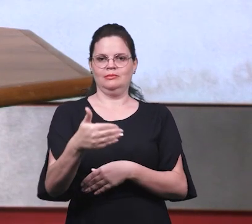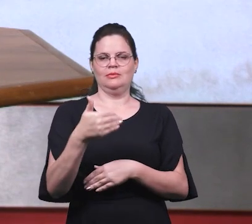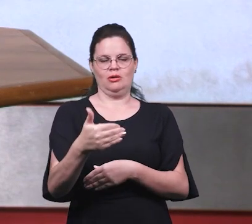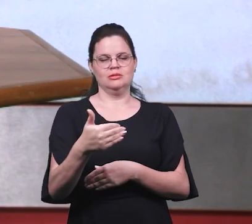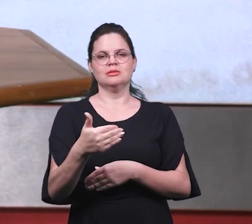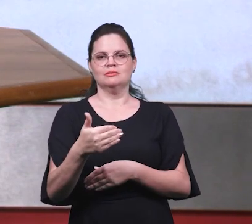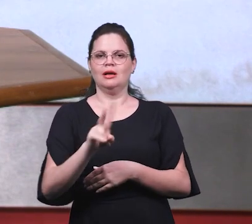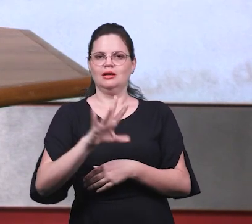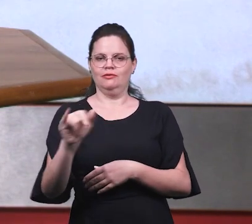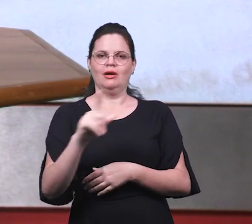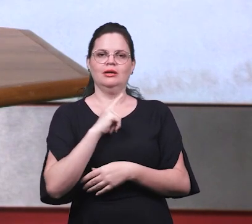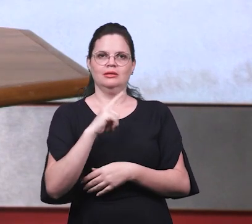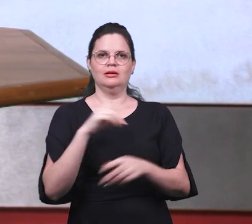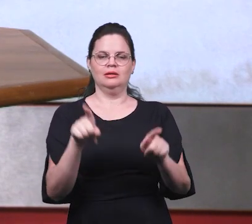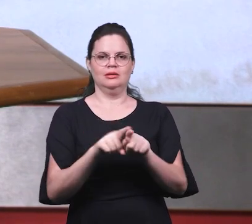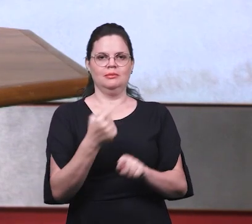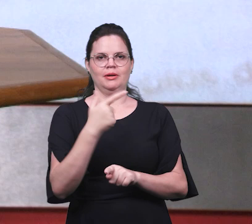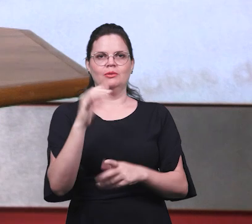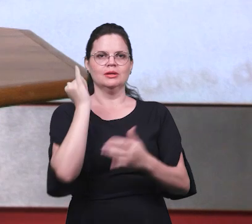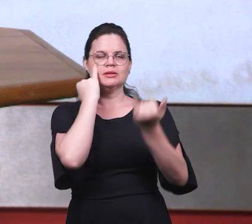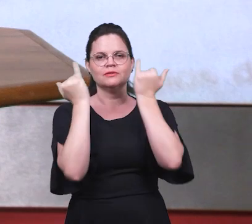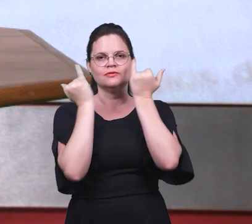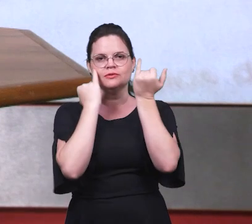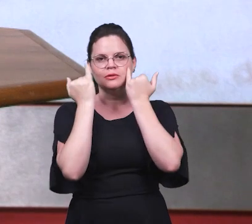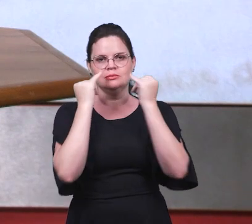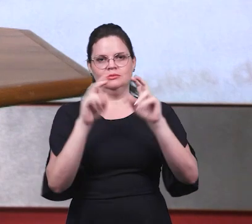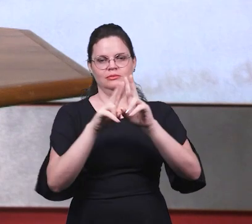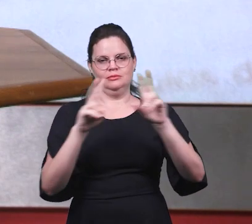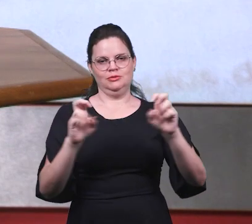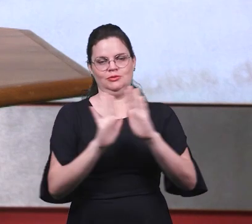aulas e outras informações